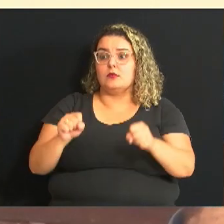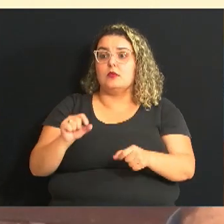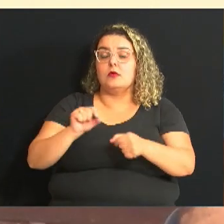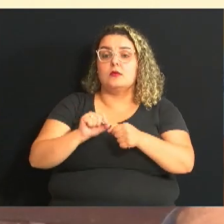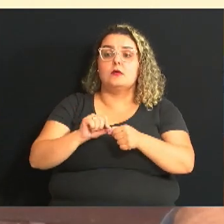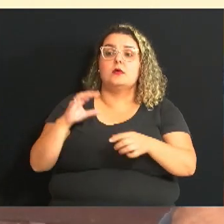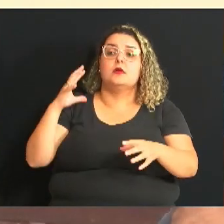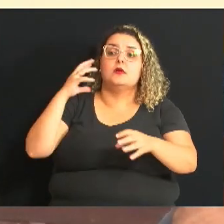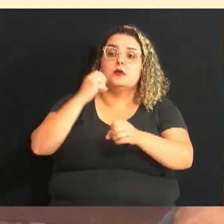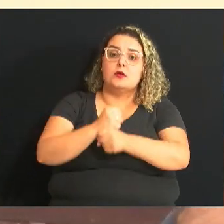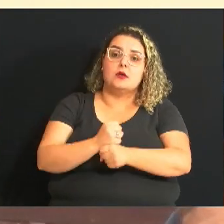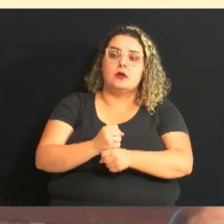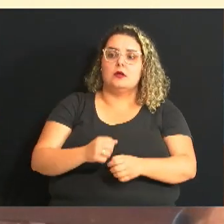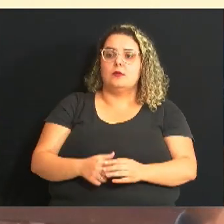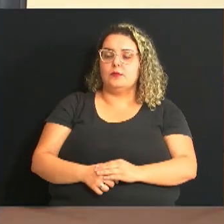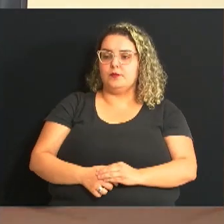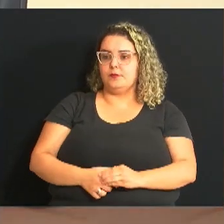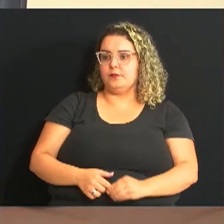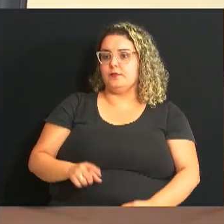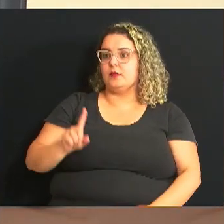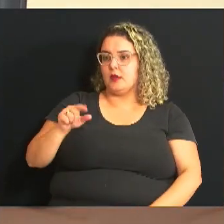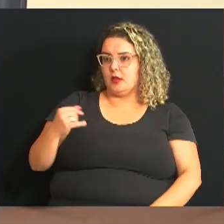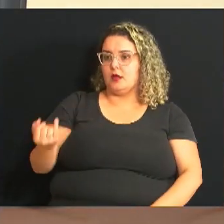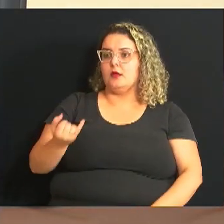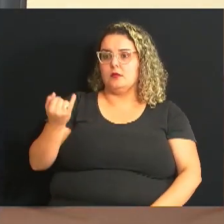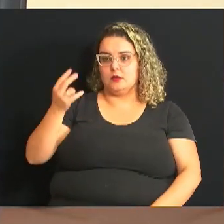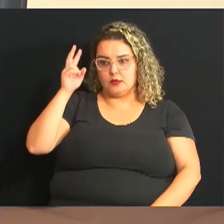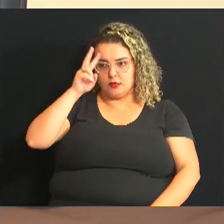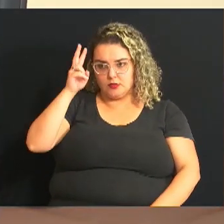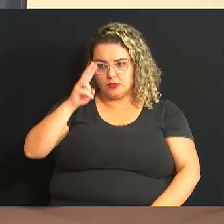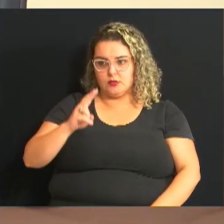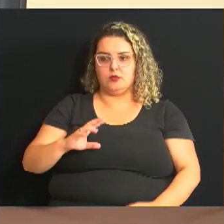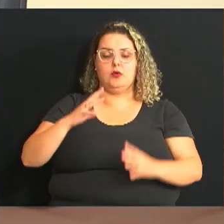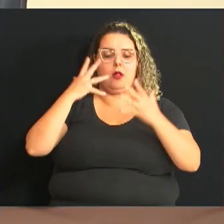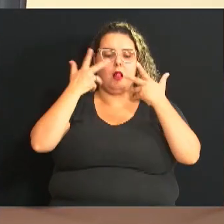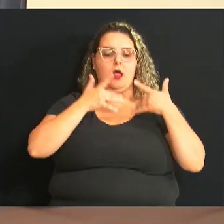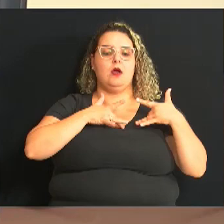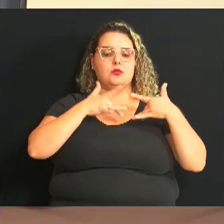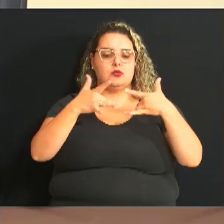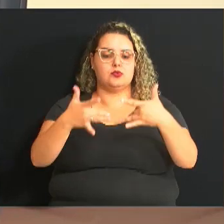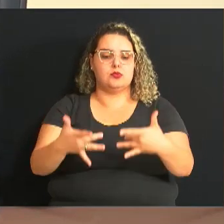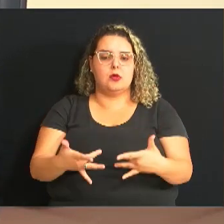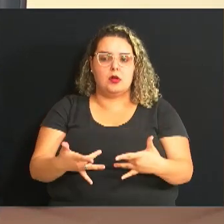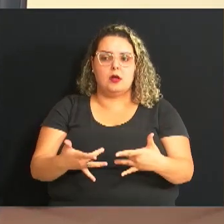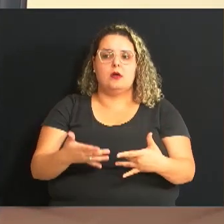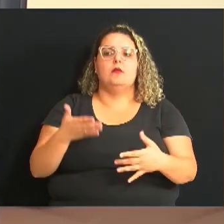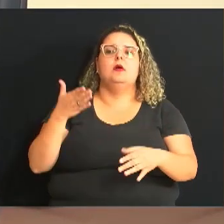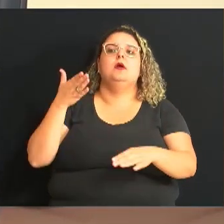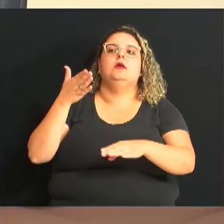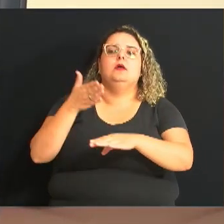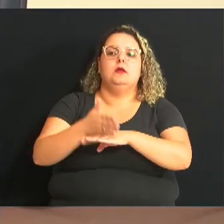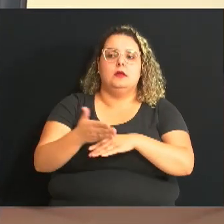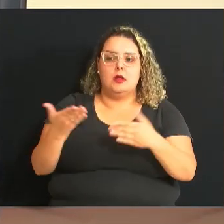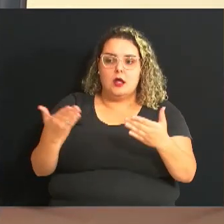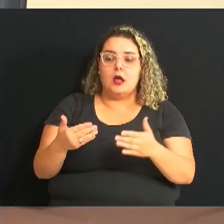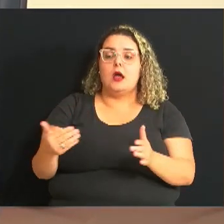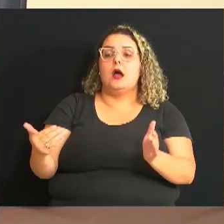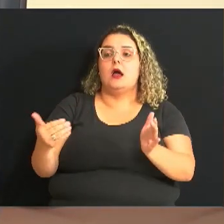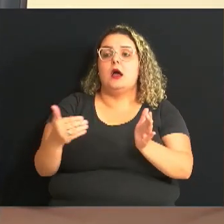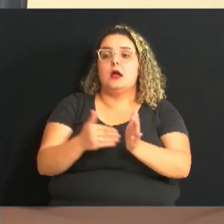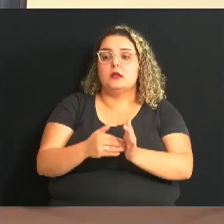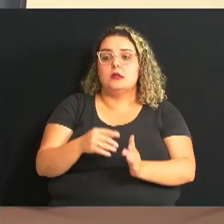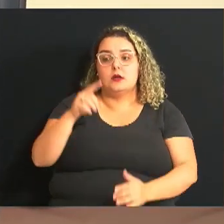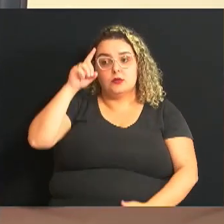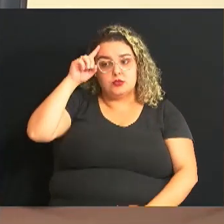Sim. Importante só lembrar que no caso do Leão Solidário, você vai entrar agora e até o dia 30